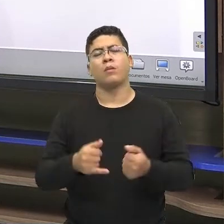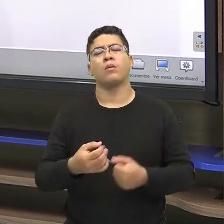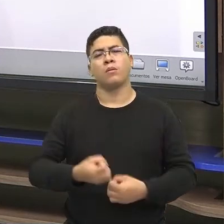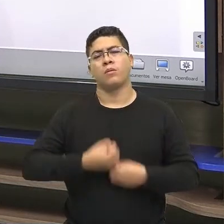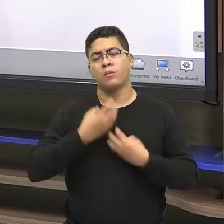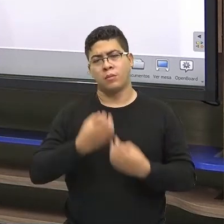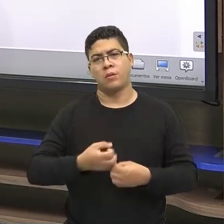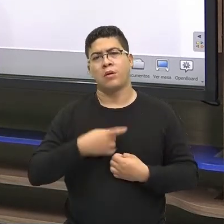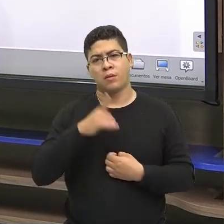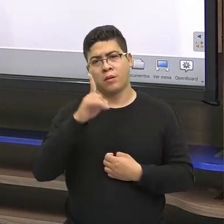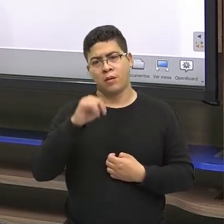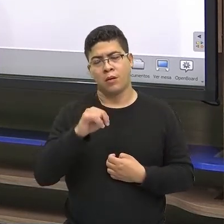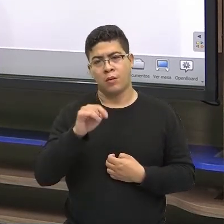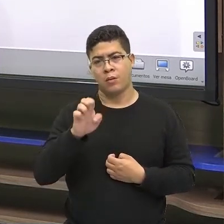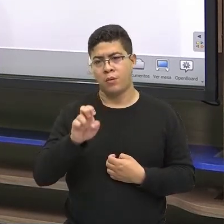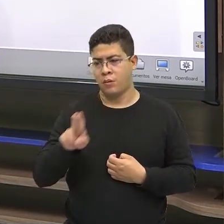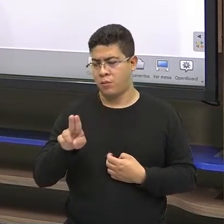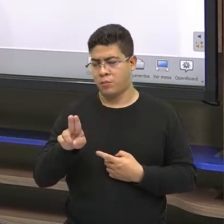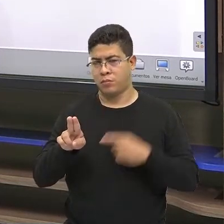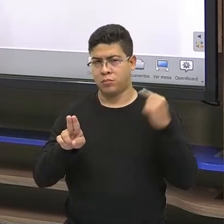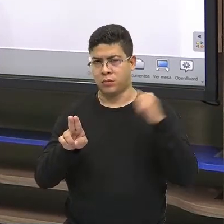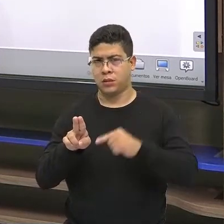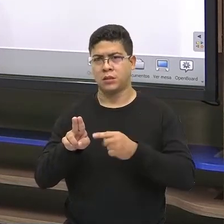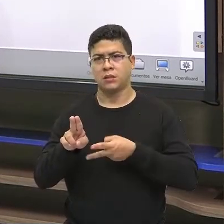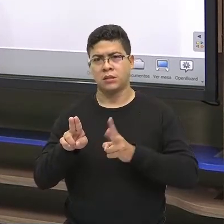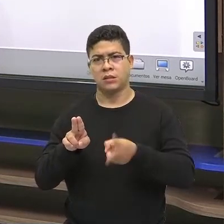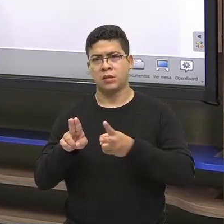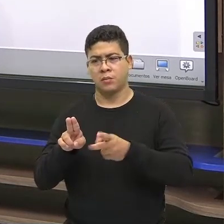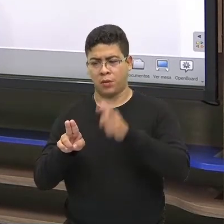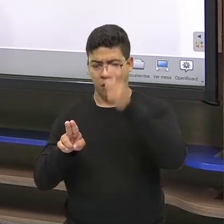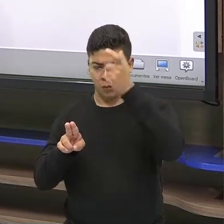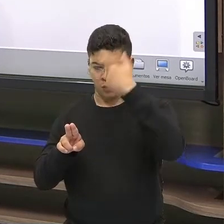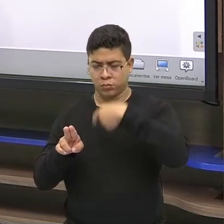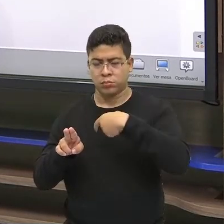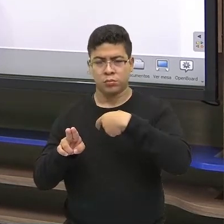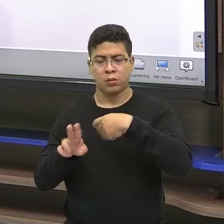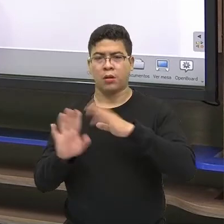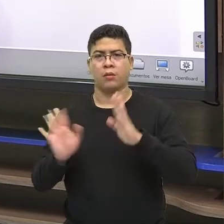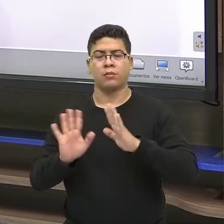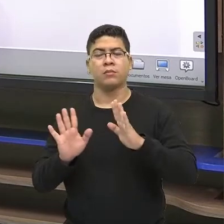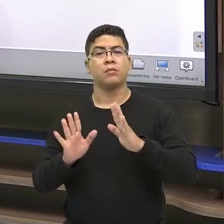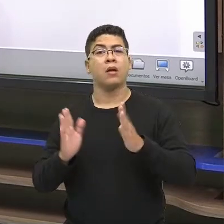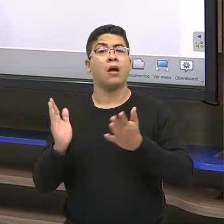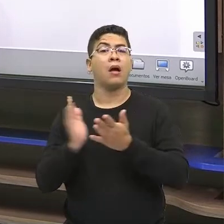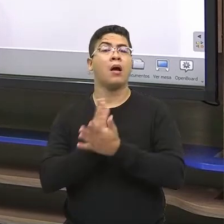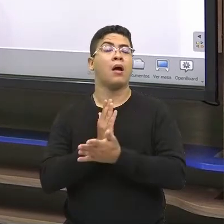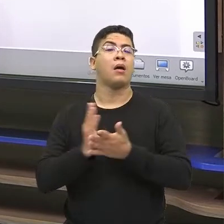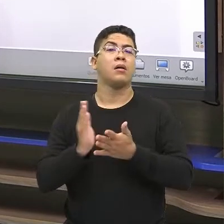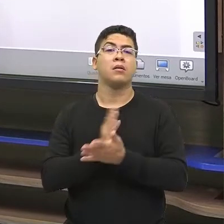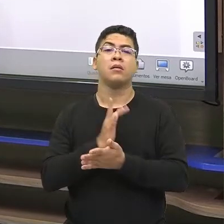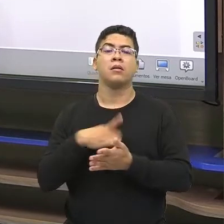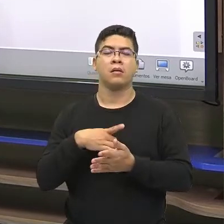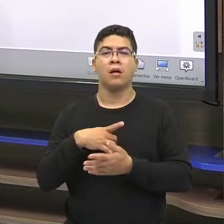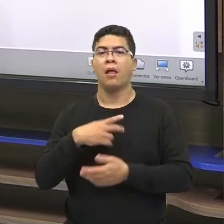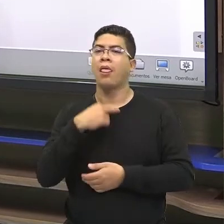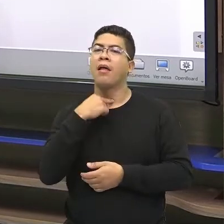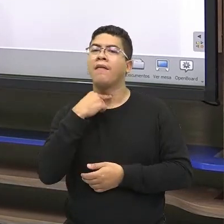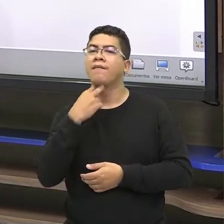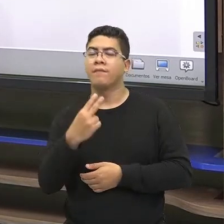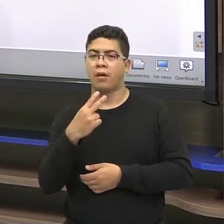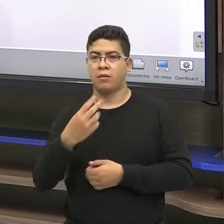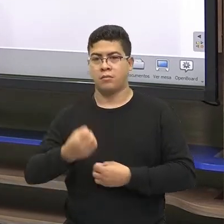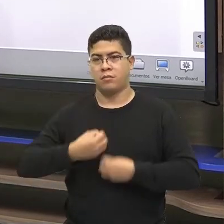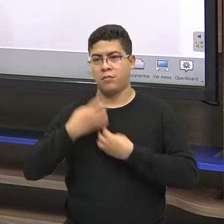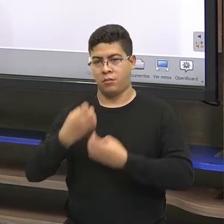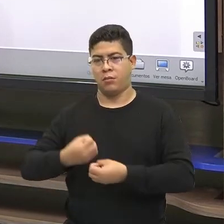é o poeta. Às vezes, porque quando a gente fala em eu lírico, é a voz do poema, né, o que está